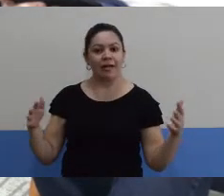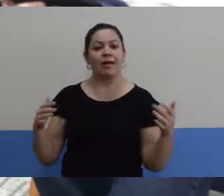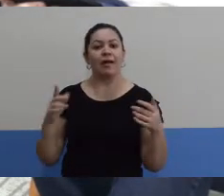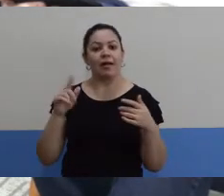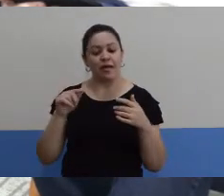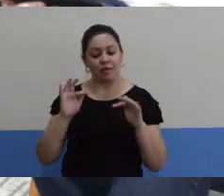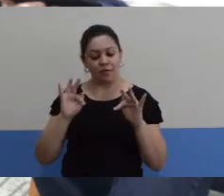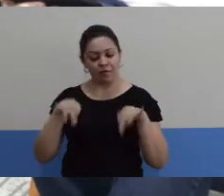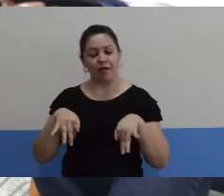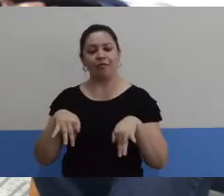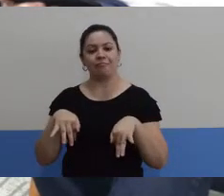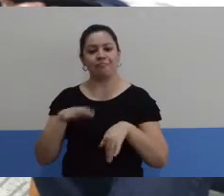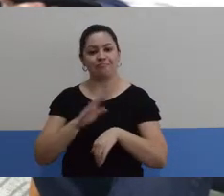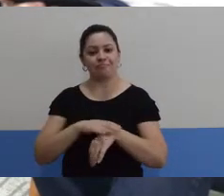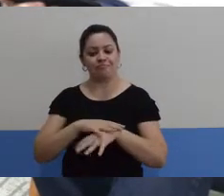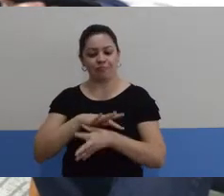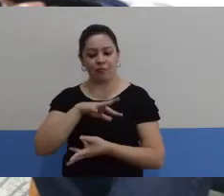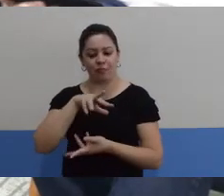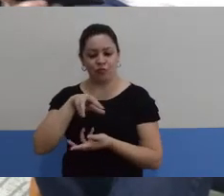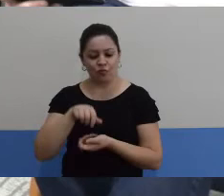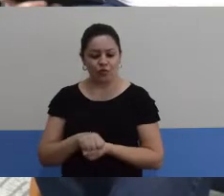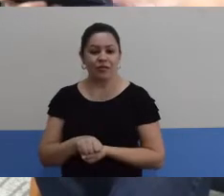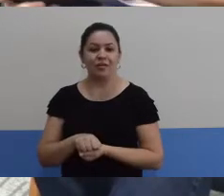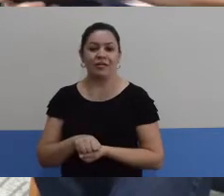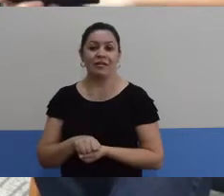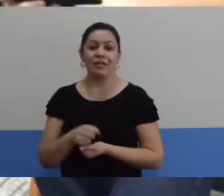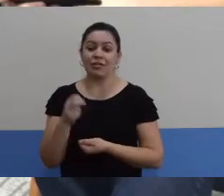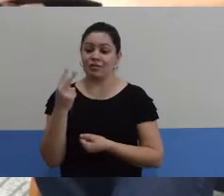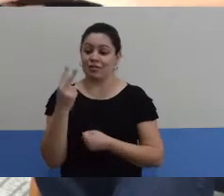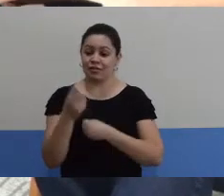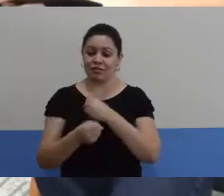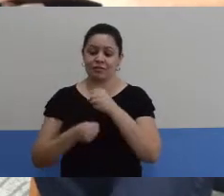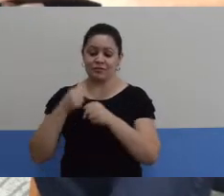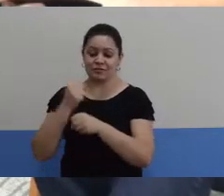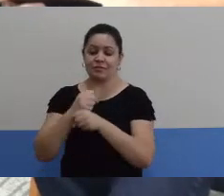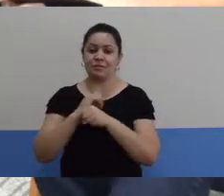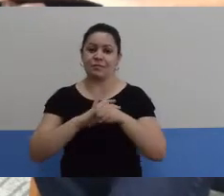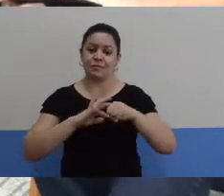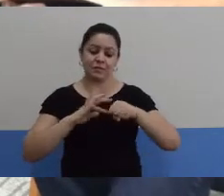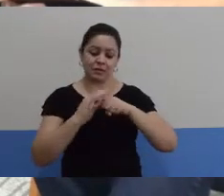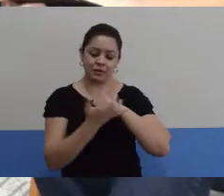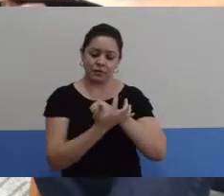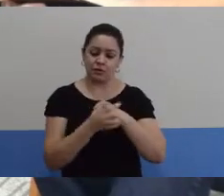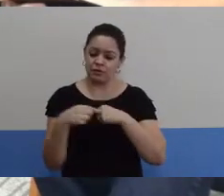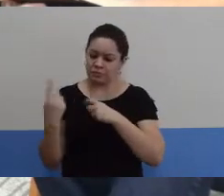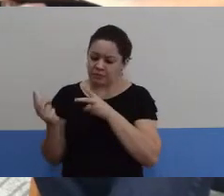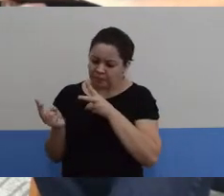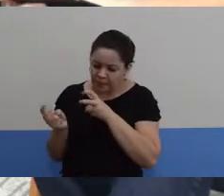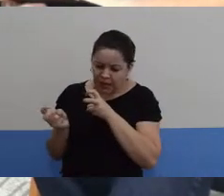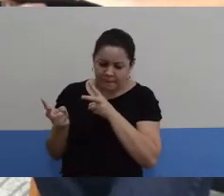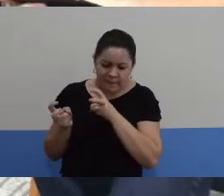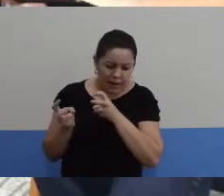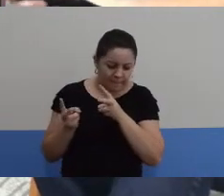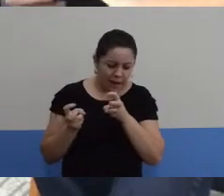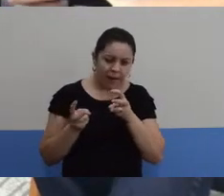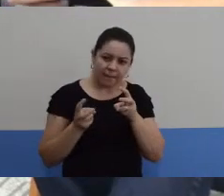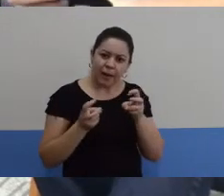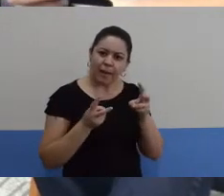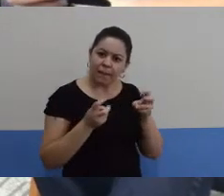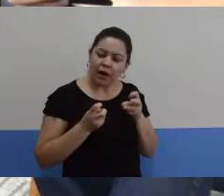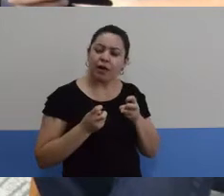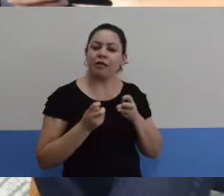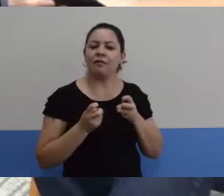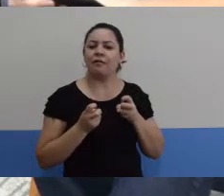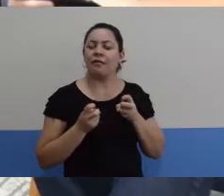de pandemia, sinais dos tempos. Vamos fazer essa leitura dos sinais dos tempos. Eu citei 2, mas